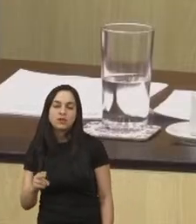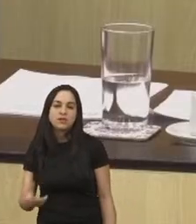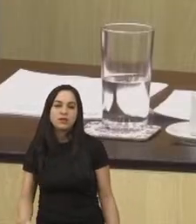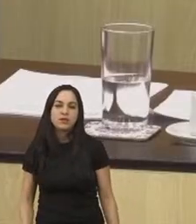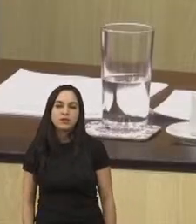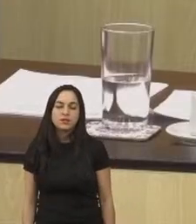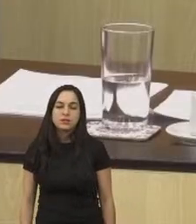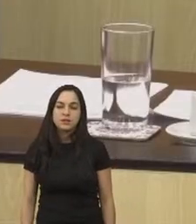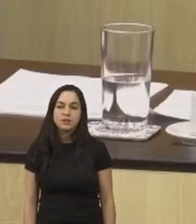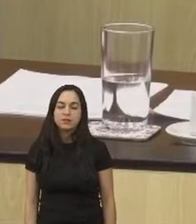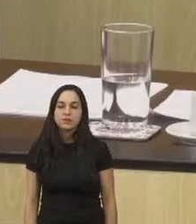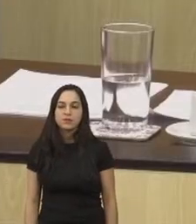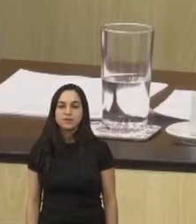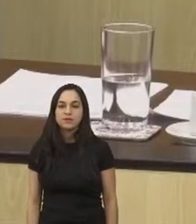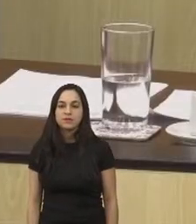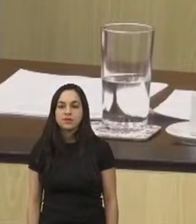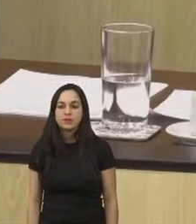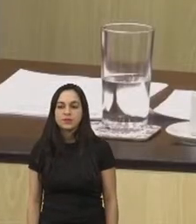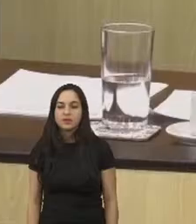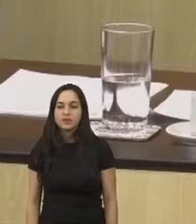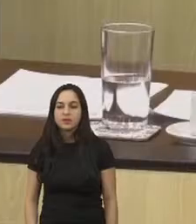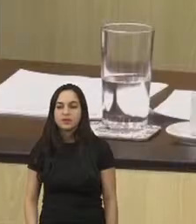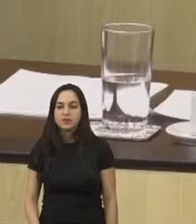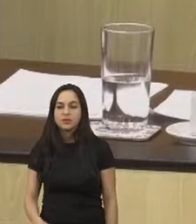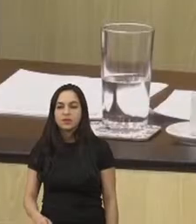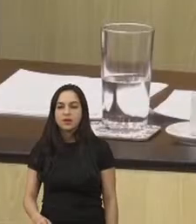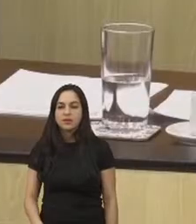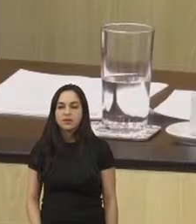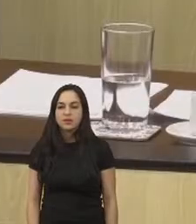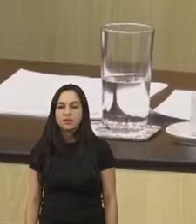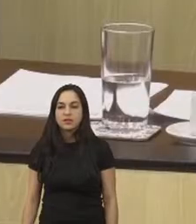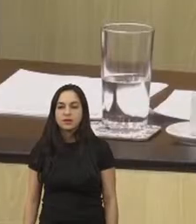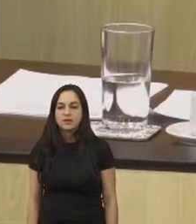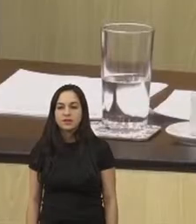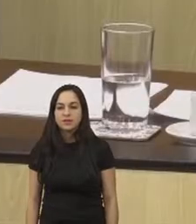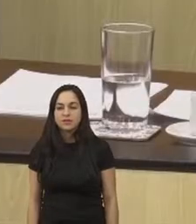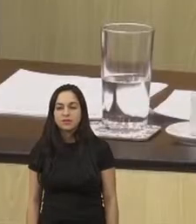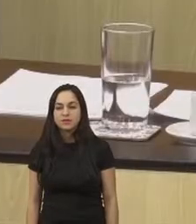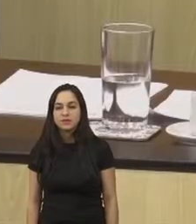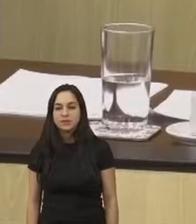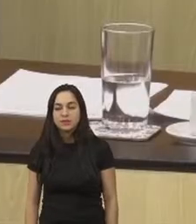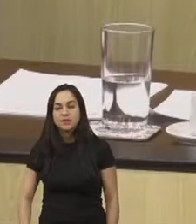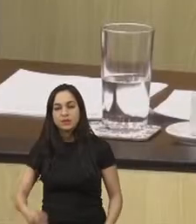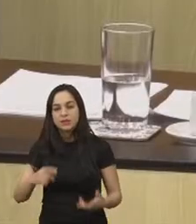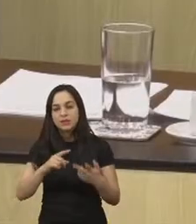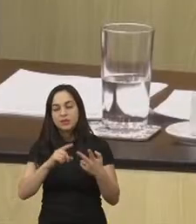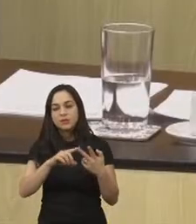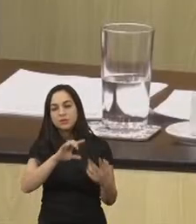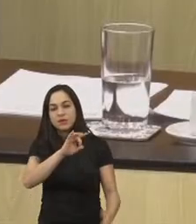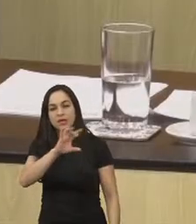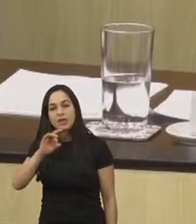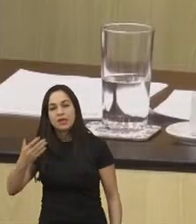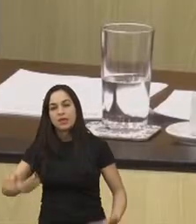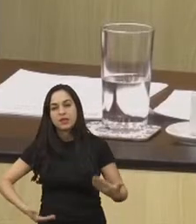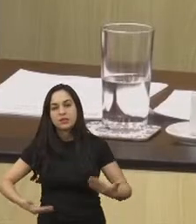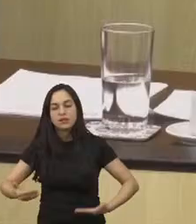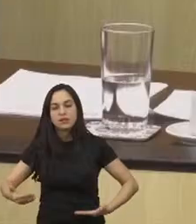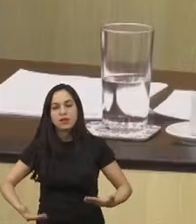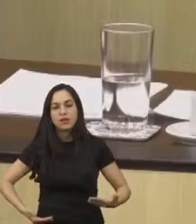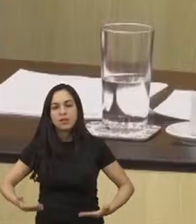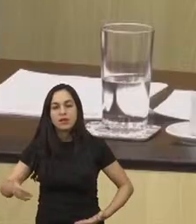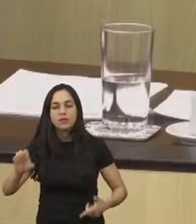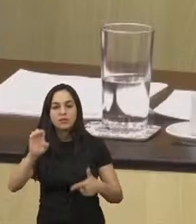da administração municipal, direta ou indireta. 2. Para cada servidor listado no item